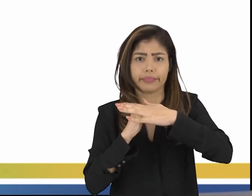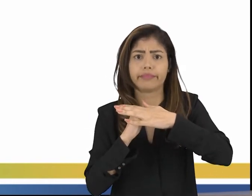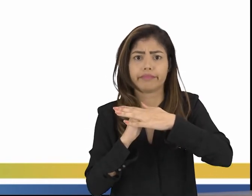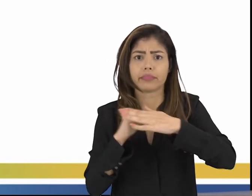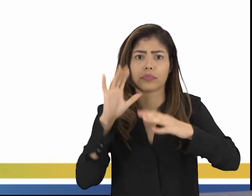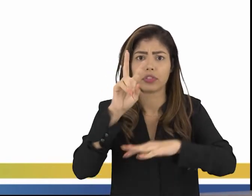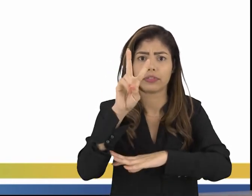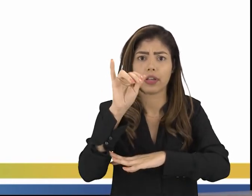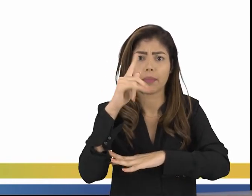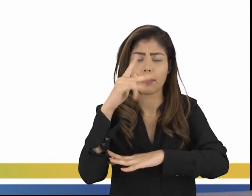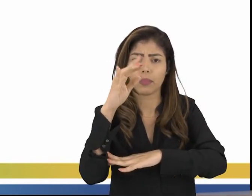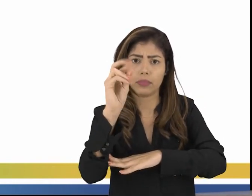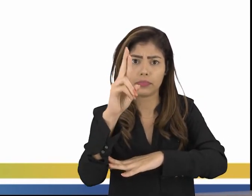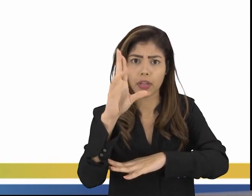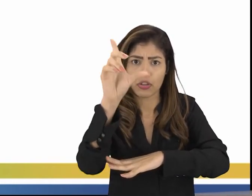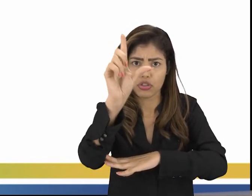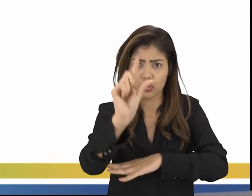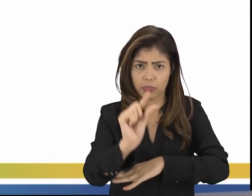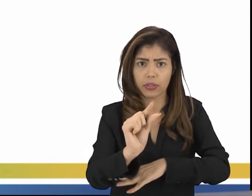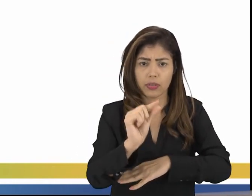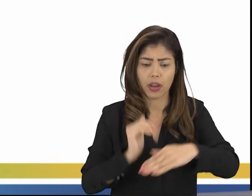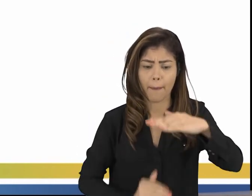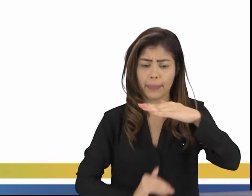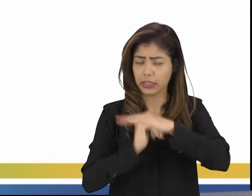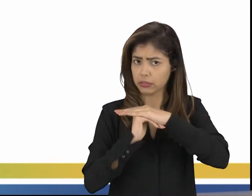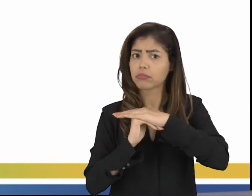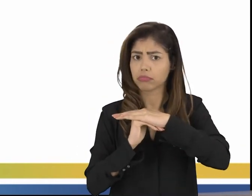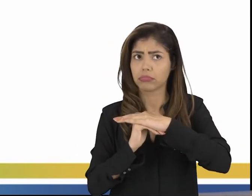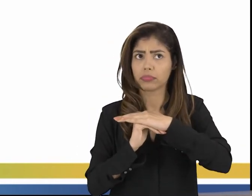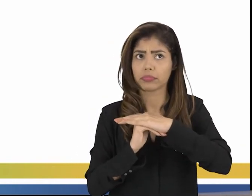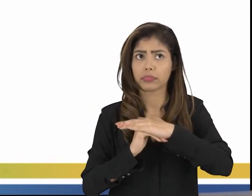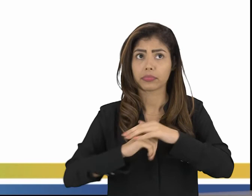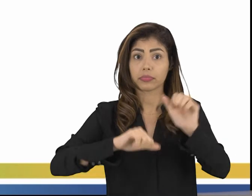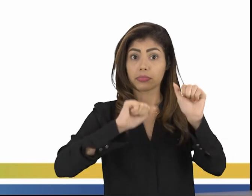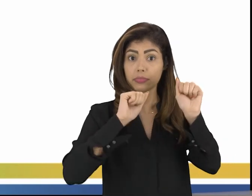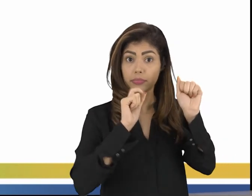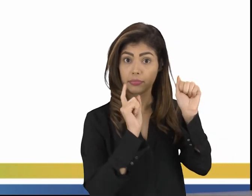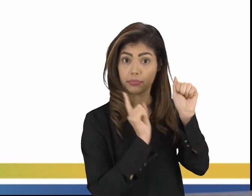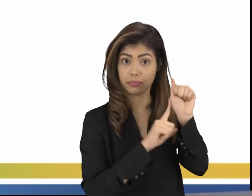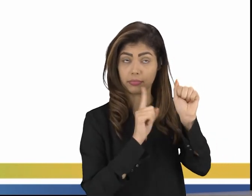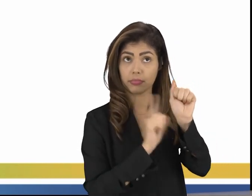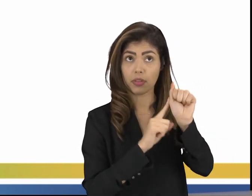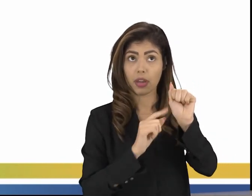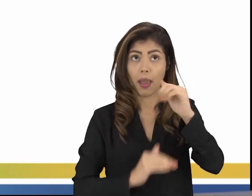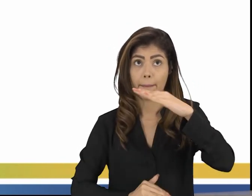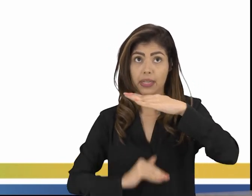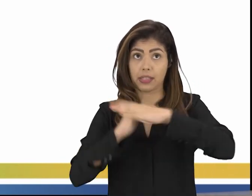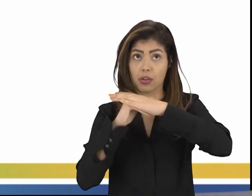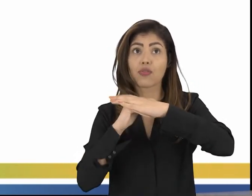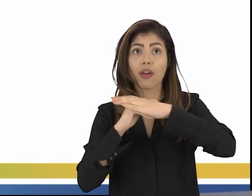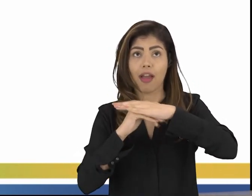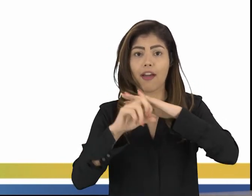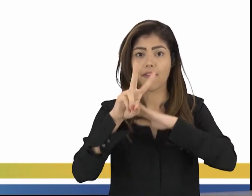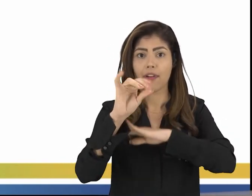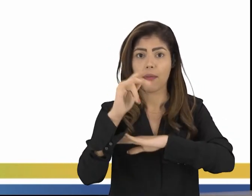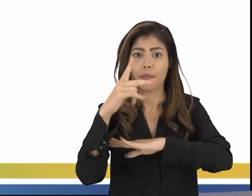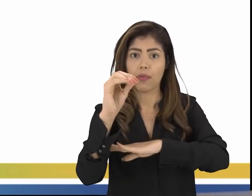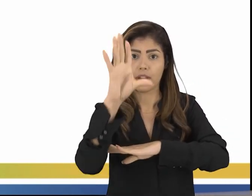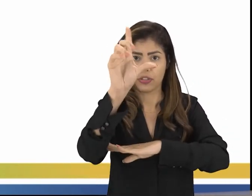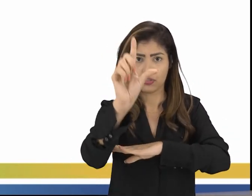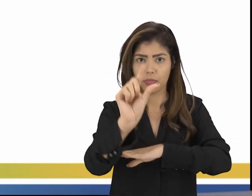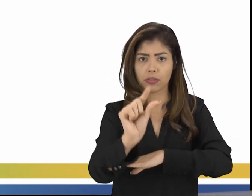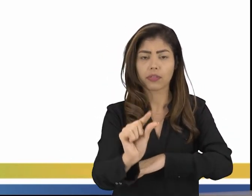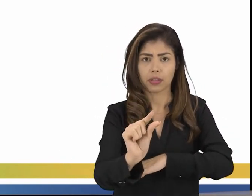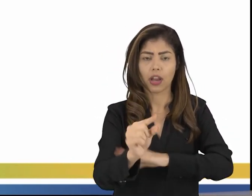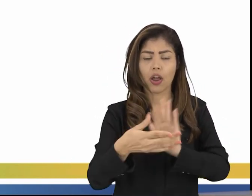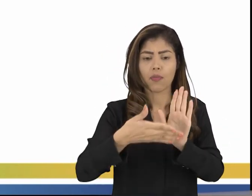Então, né, você percebe que diminui a pressão máxima de vapor. Então, a alternativa A, a sua pressão de vapor vai diminuir por causa da